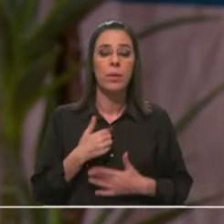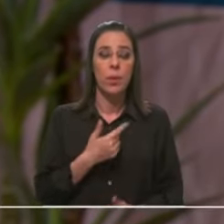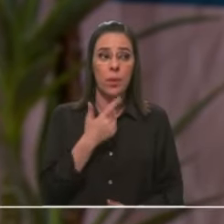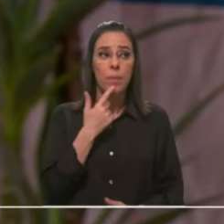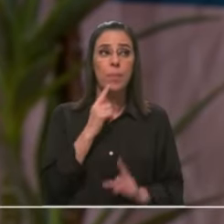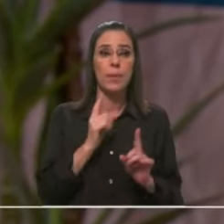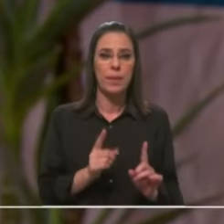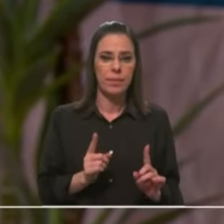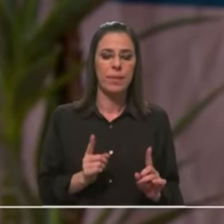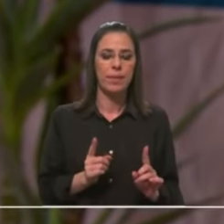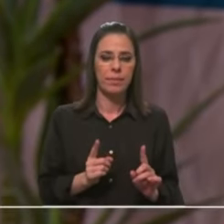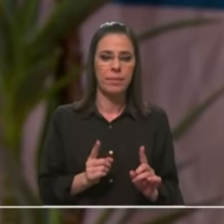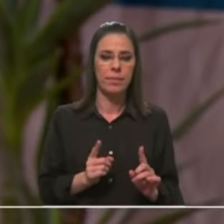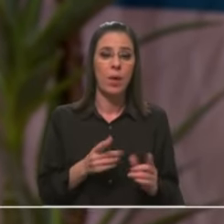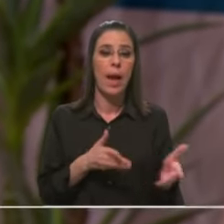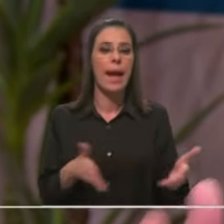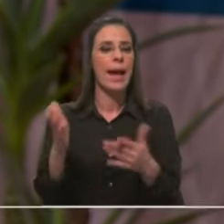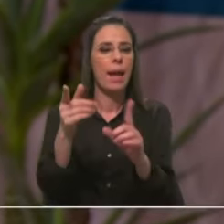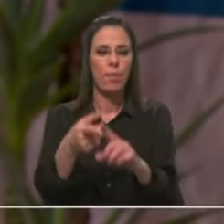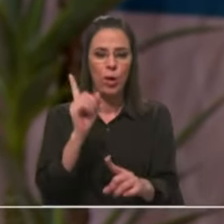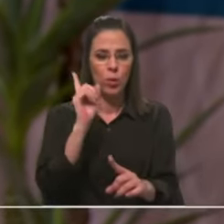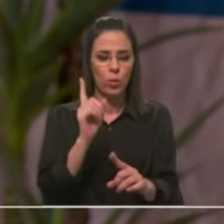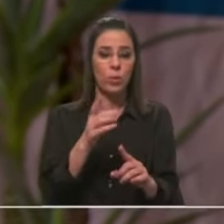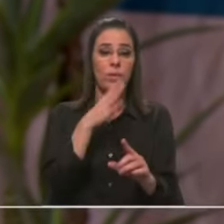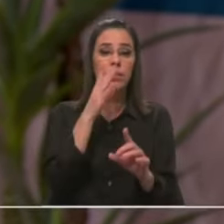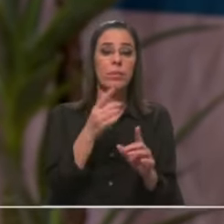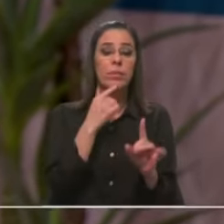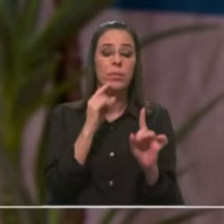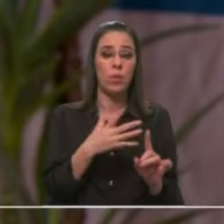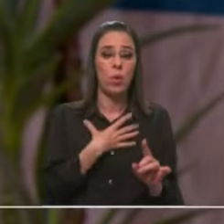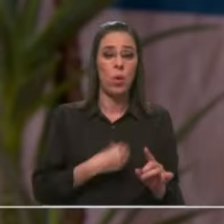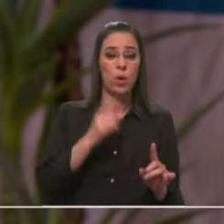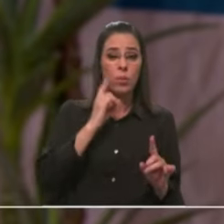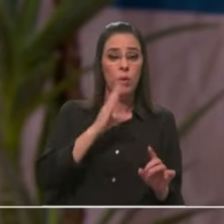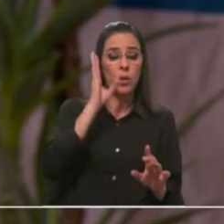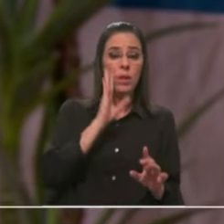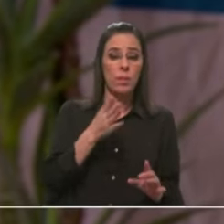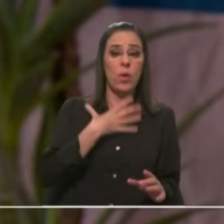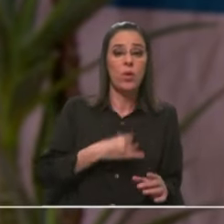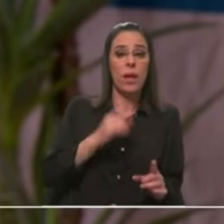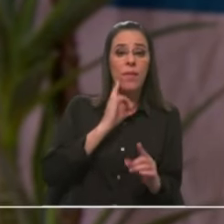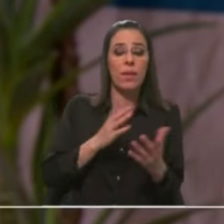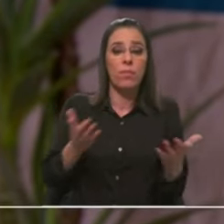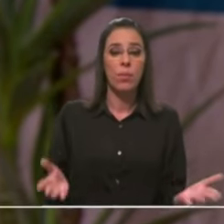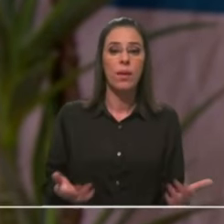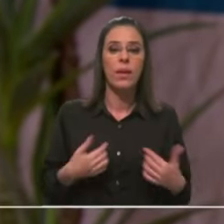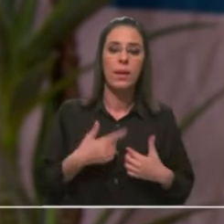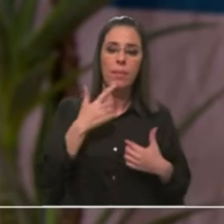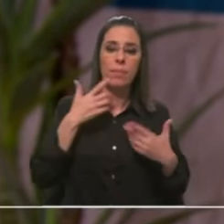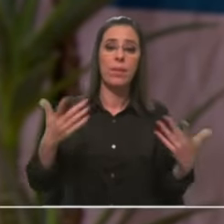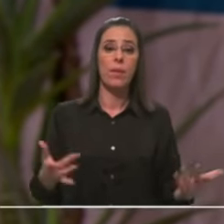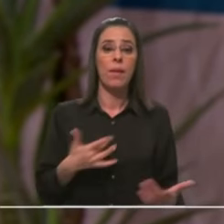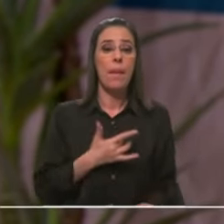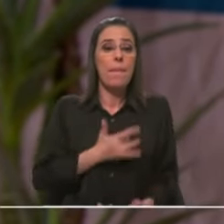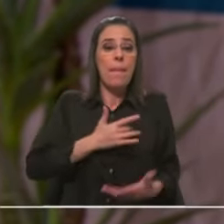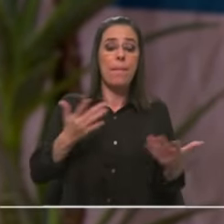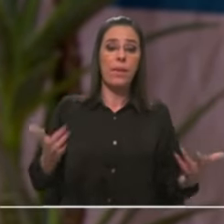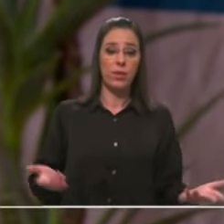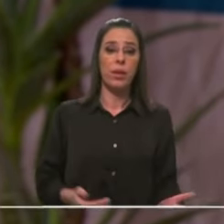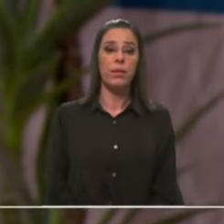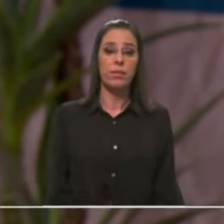percebido que aquilo não era o caminho não é que não eu vou dizer percebido que gosto de mulheres já sabia que gostava de mulheres mas e ter percebido que me apaixonava